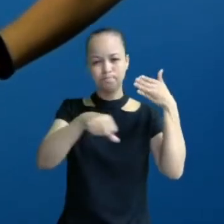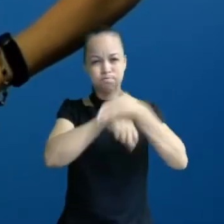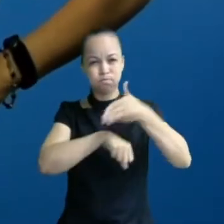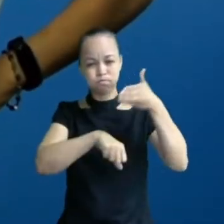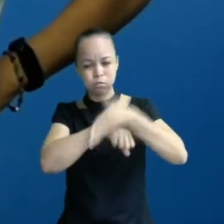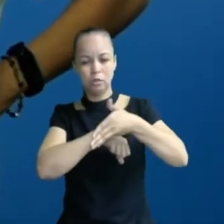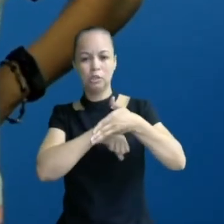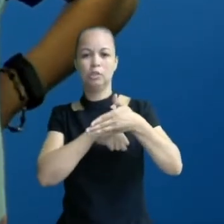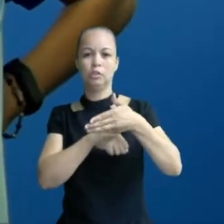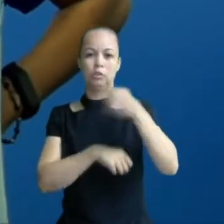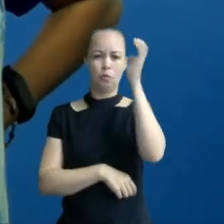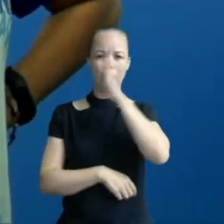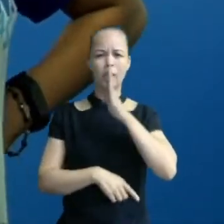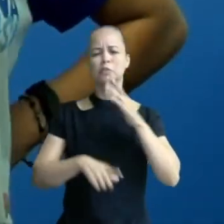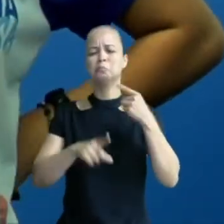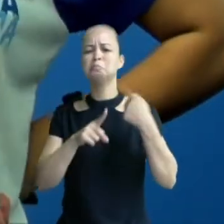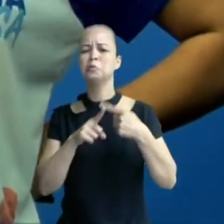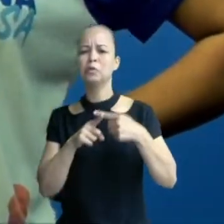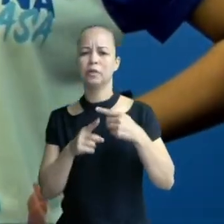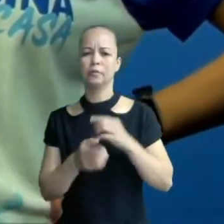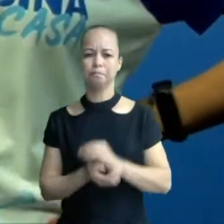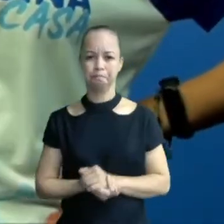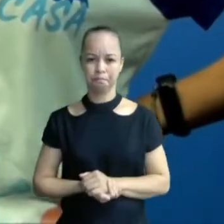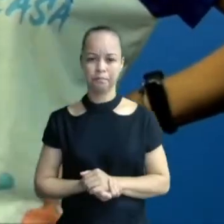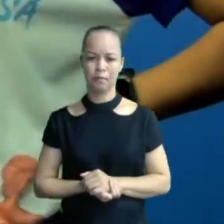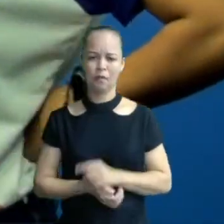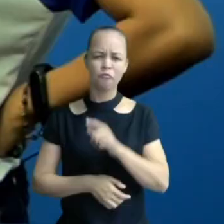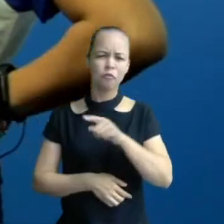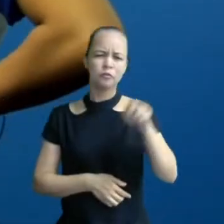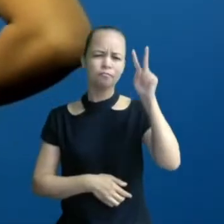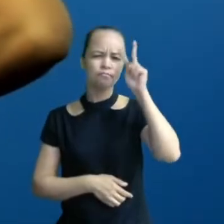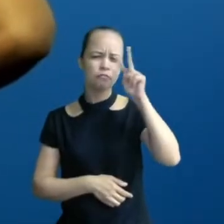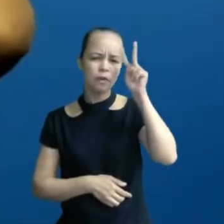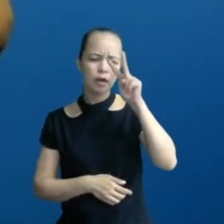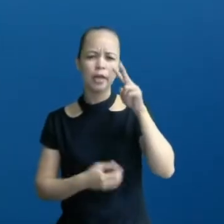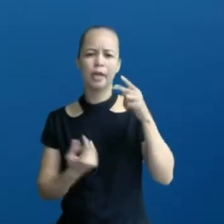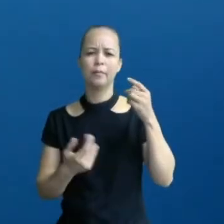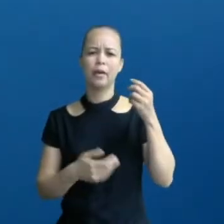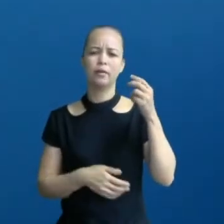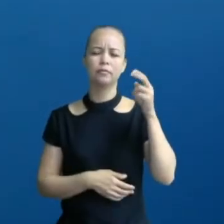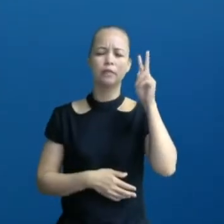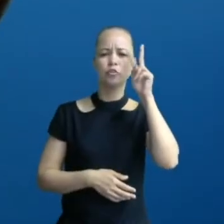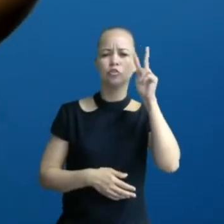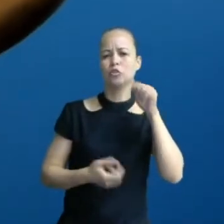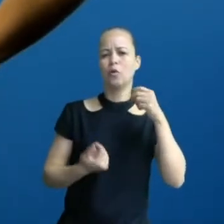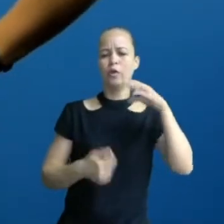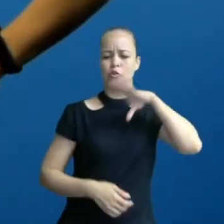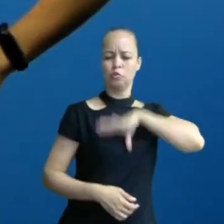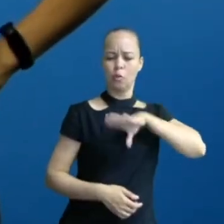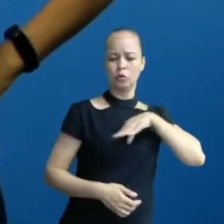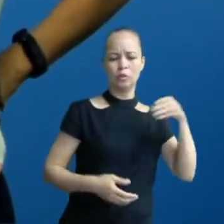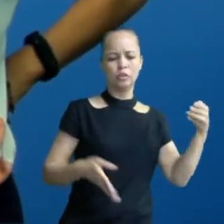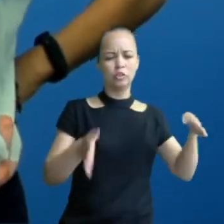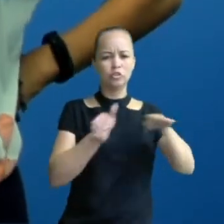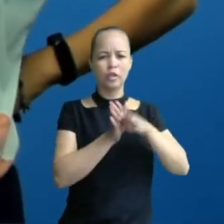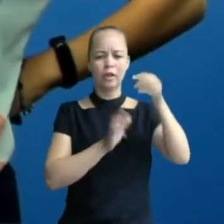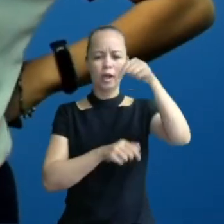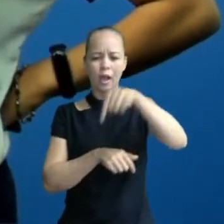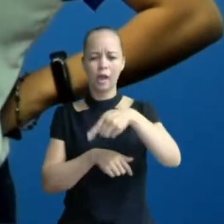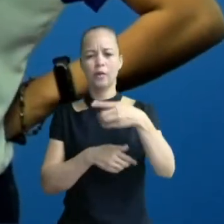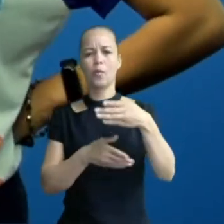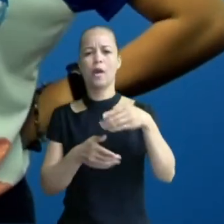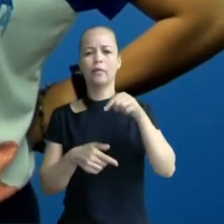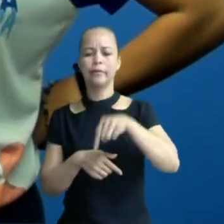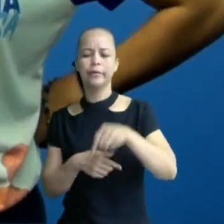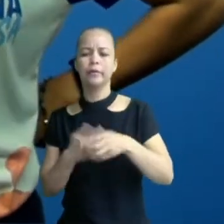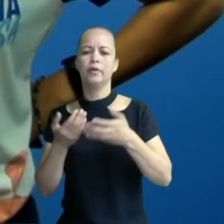lembram da história do Brasil lá atrás, em 1500, como os portugueses chegaram aqui, com aquelas caravelas,